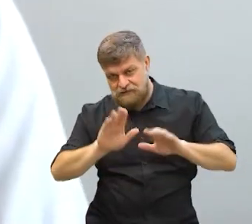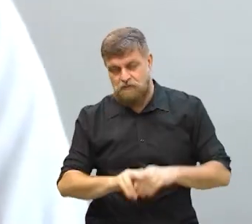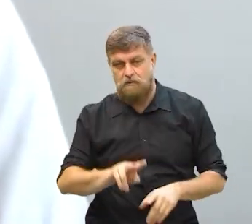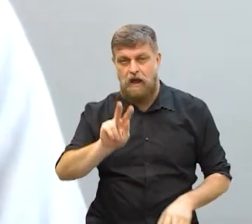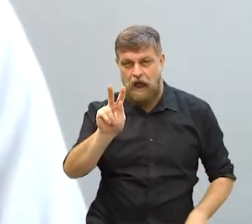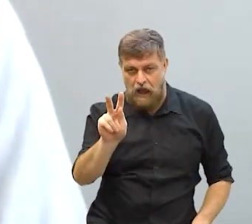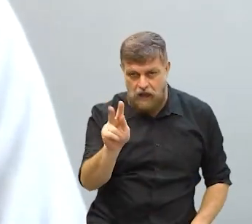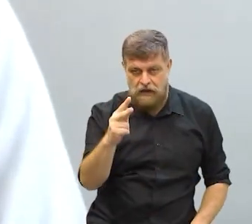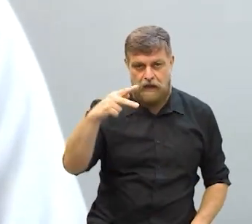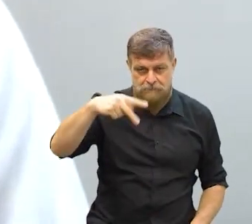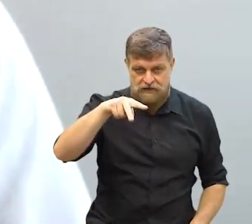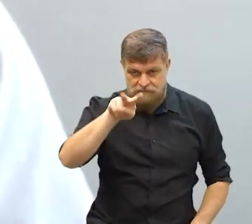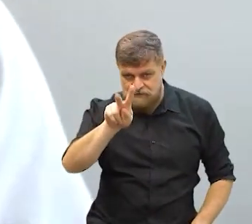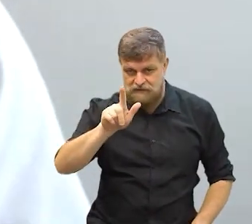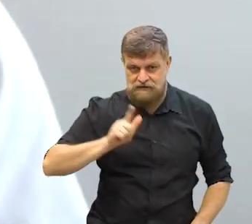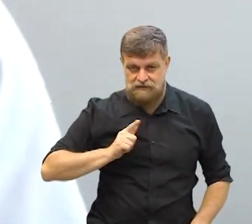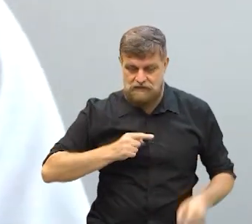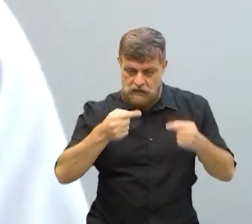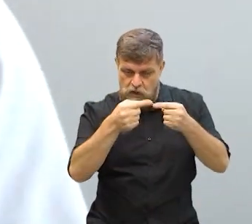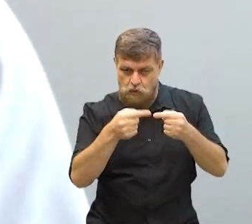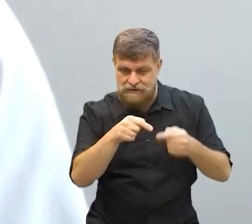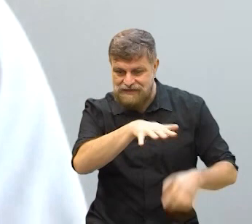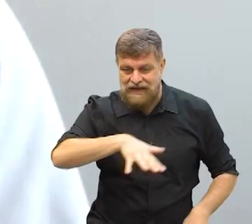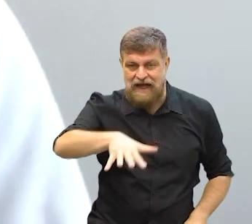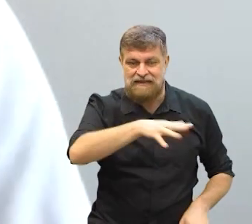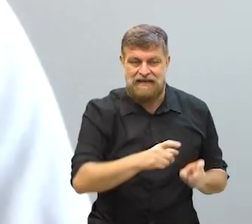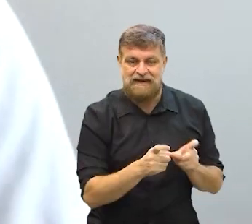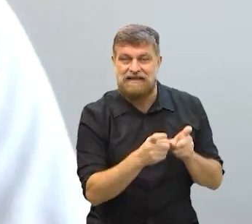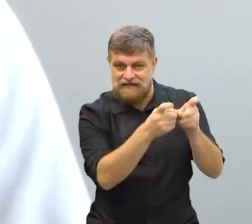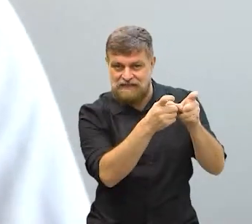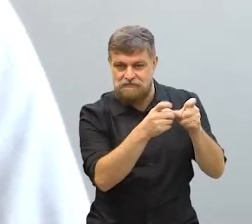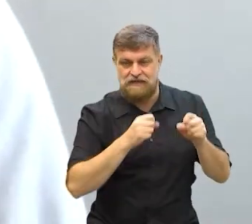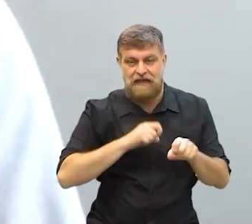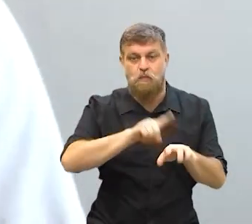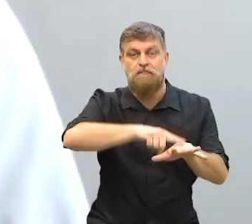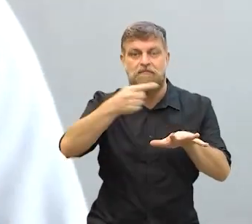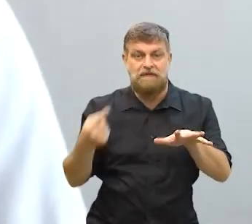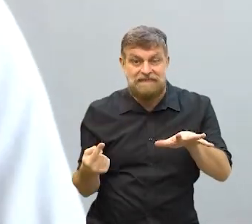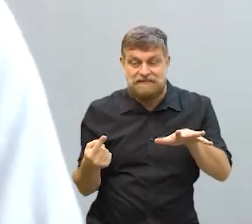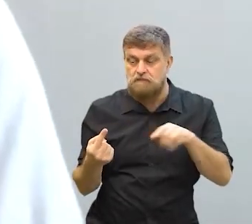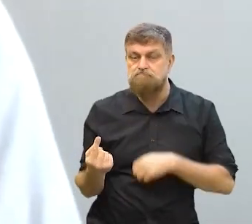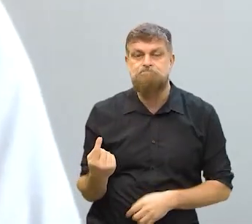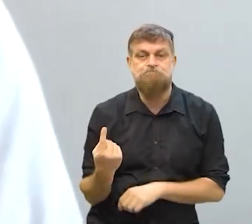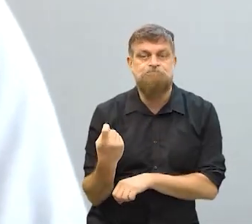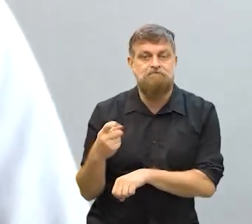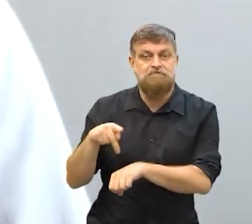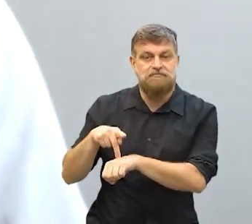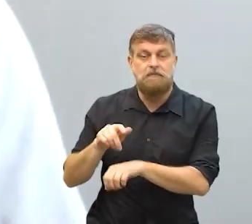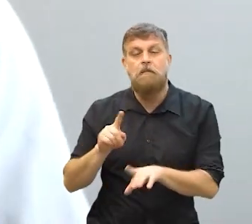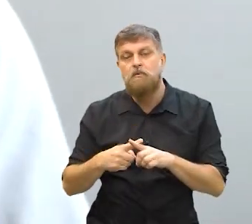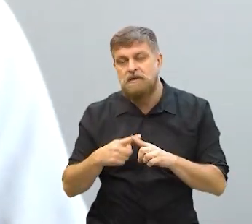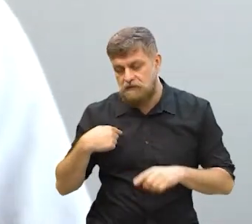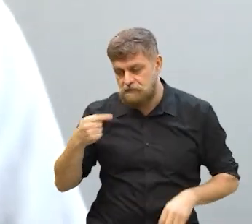Então, o HPV, ele entra dentro da categoria da oncologia, que é uma exceção. Porque o que acontece? Dentro